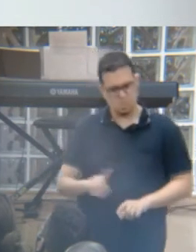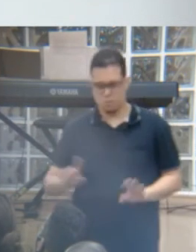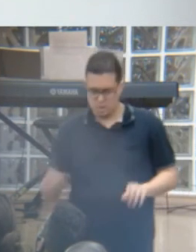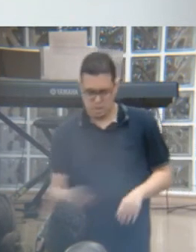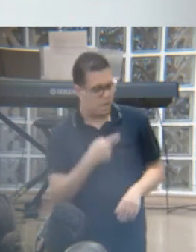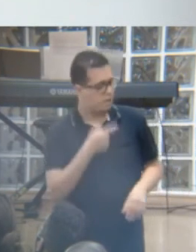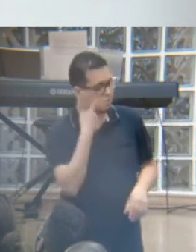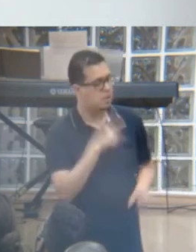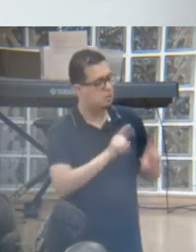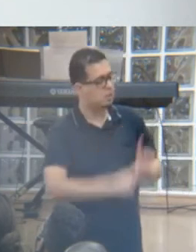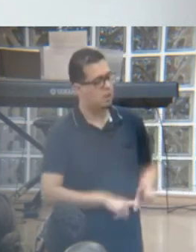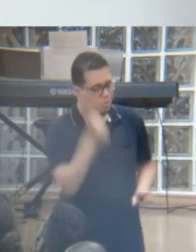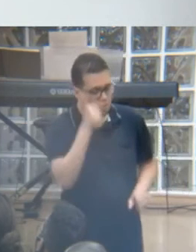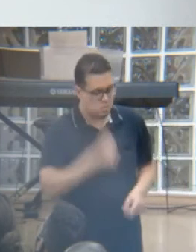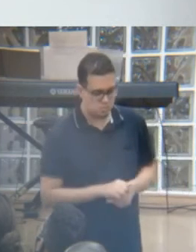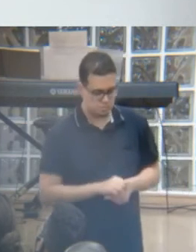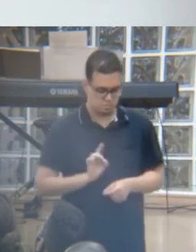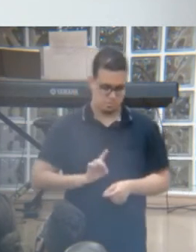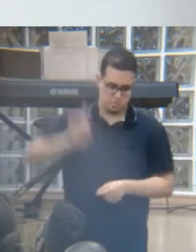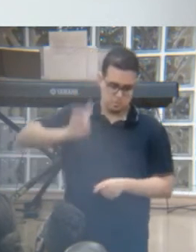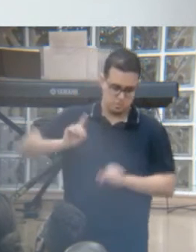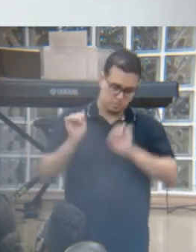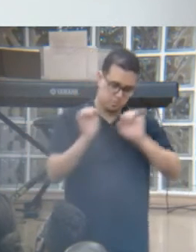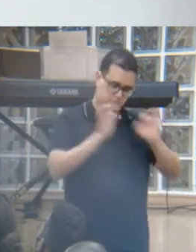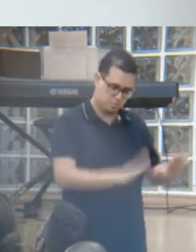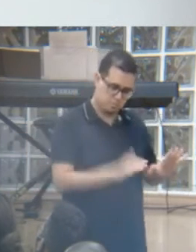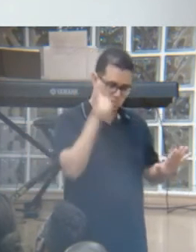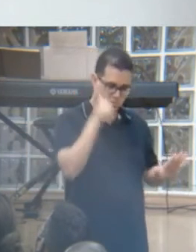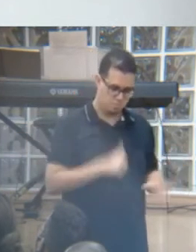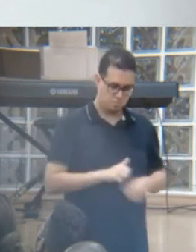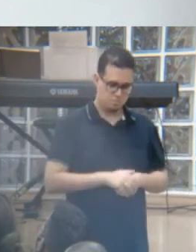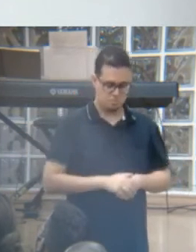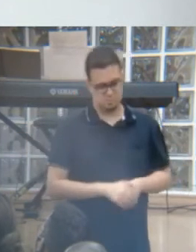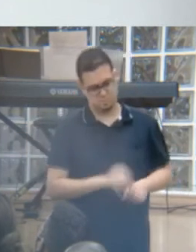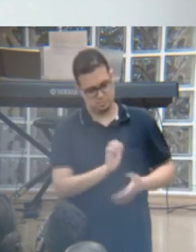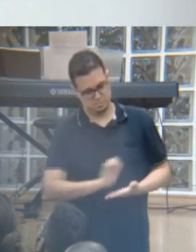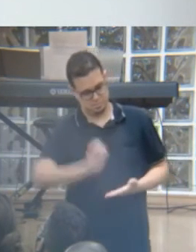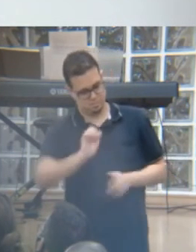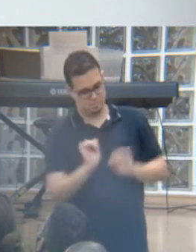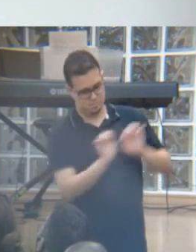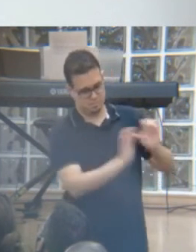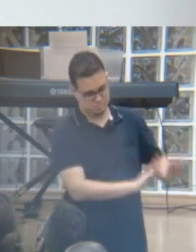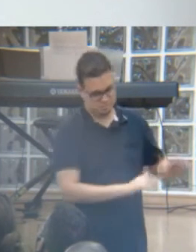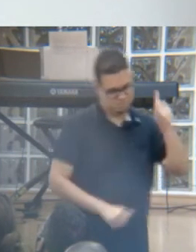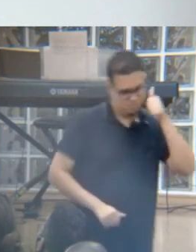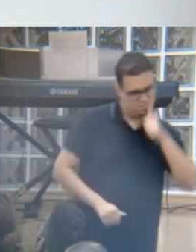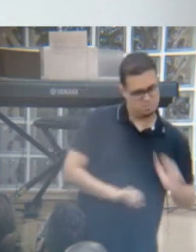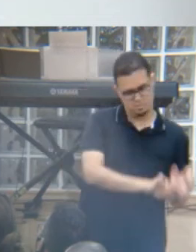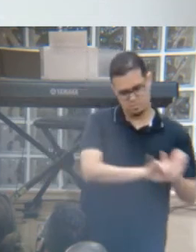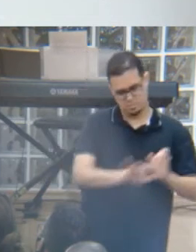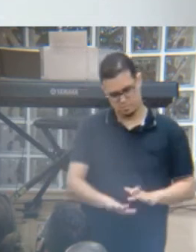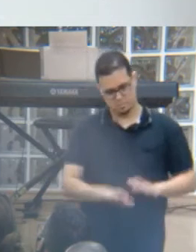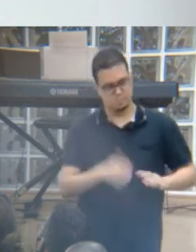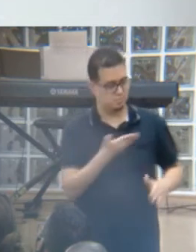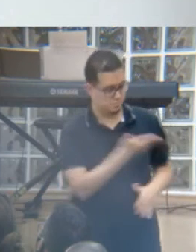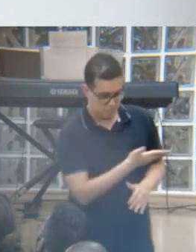Ele abençoou a mulher. E a mulher o abençoou. Daquela bênção, ela sustentou a sua família